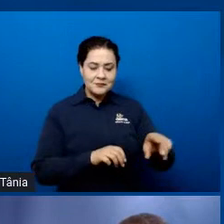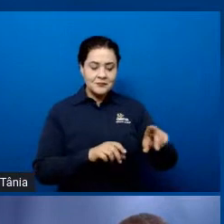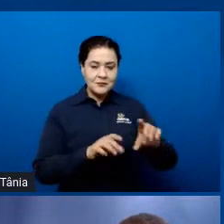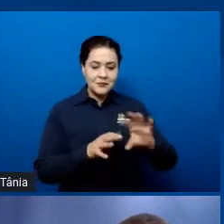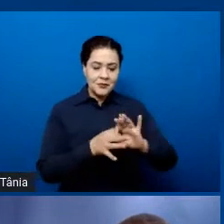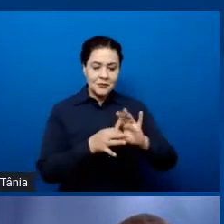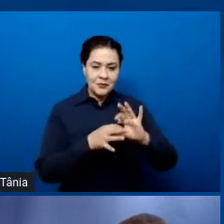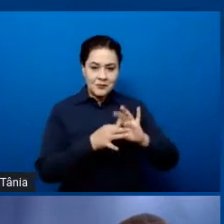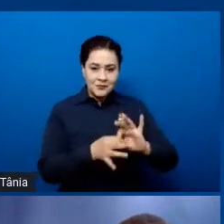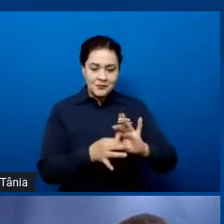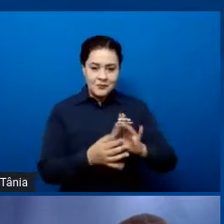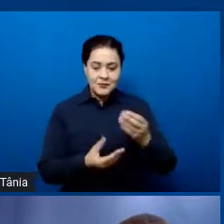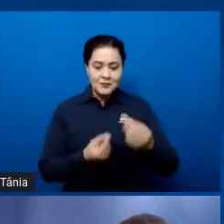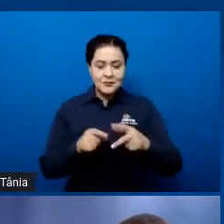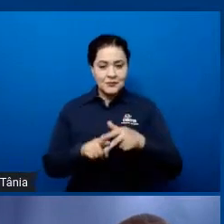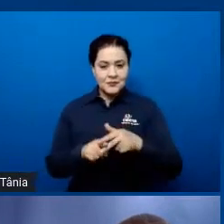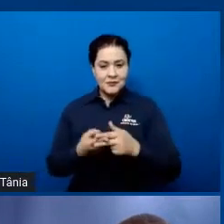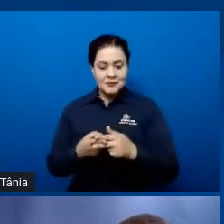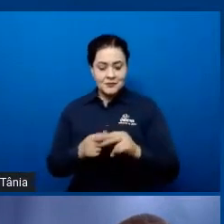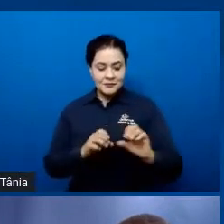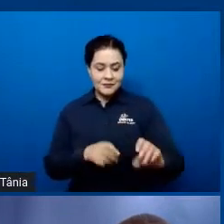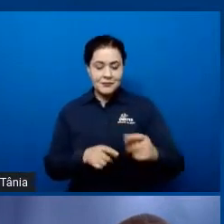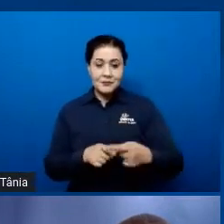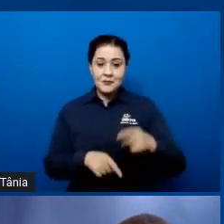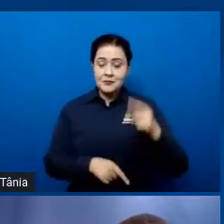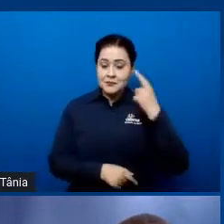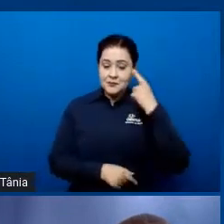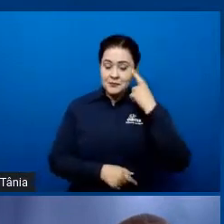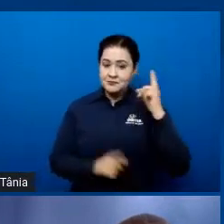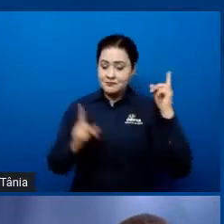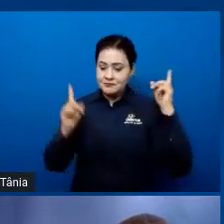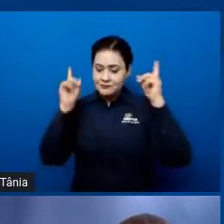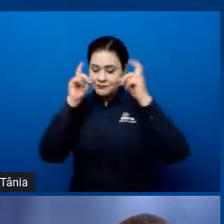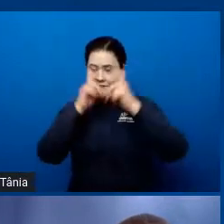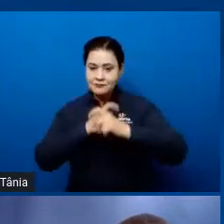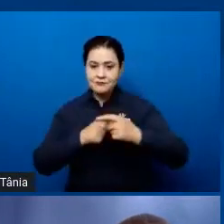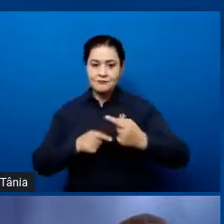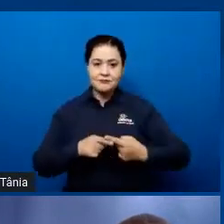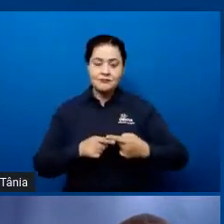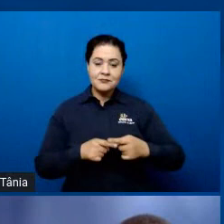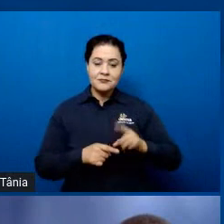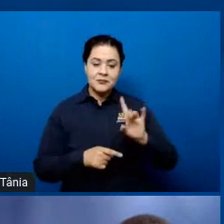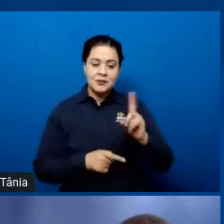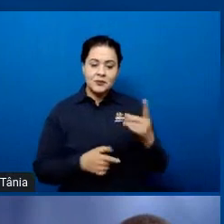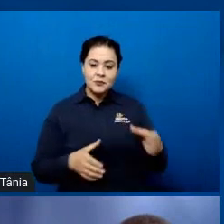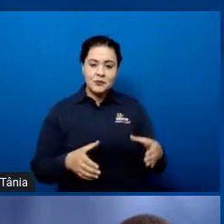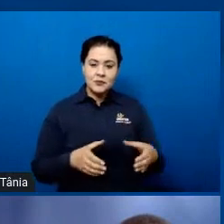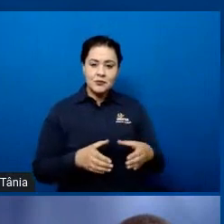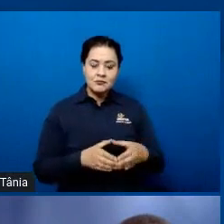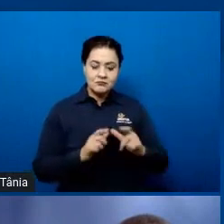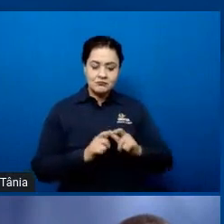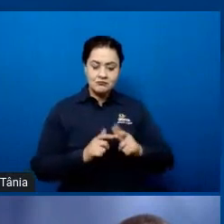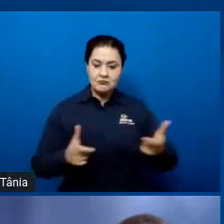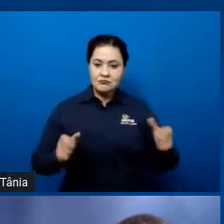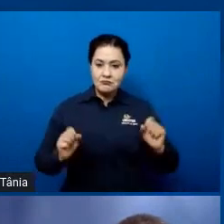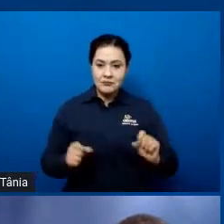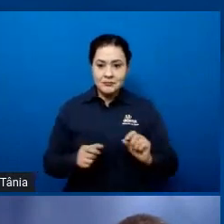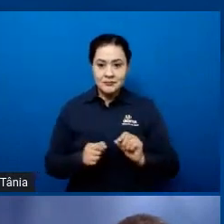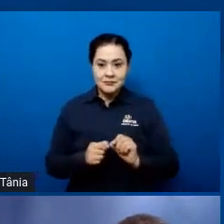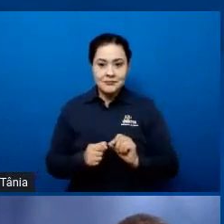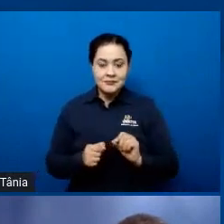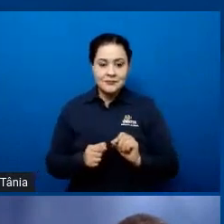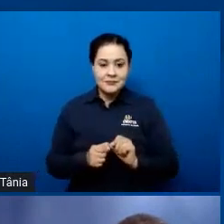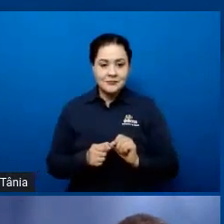ferramentas educacionais, né? Que a gente acha que às vezes é muito complexo, que só uma equipe muito grande pode fazer isso,